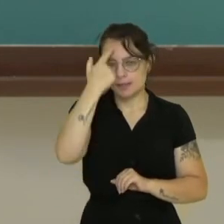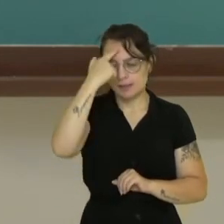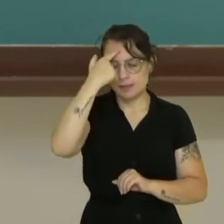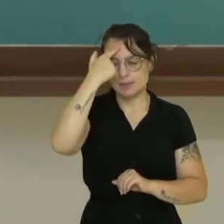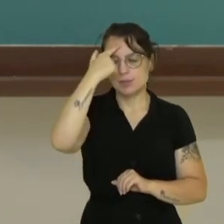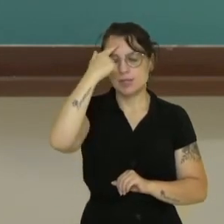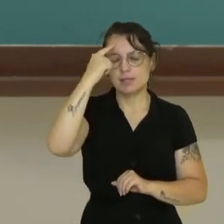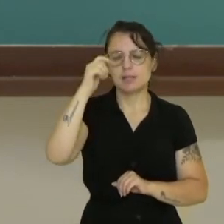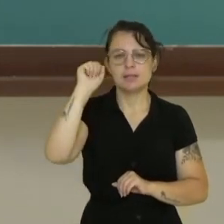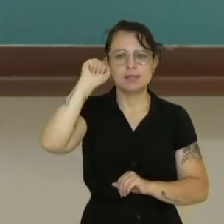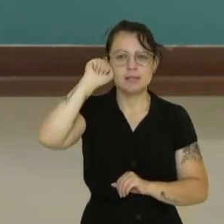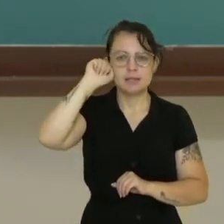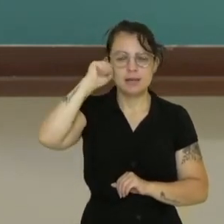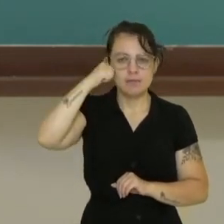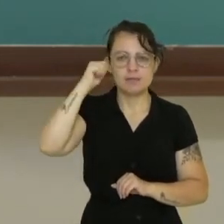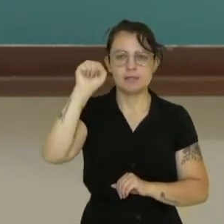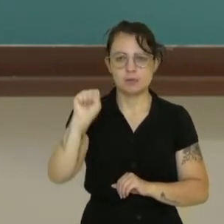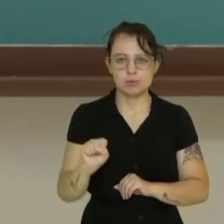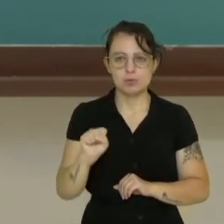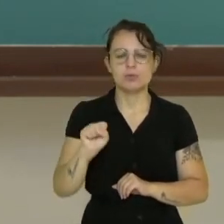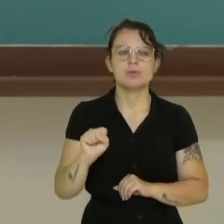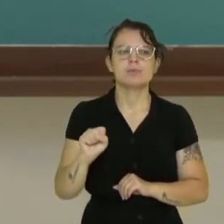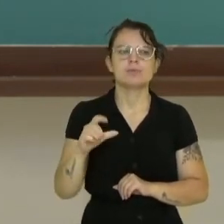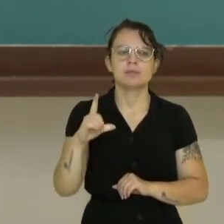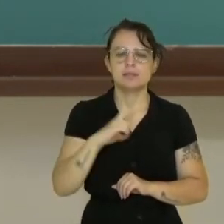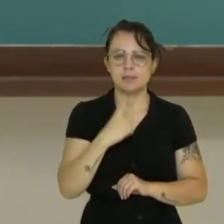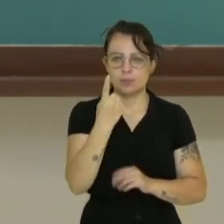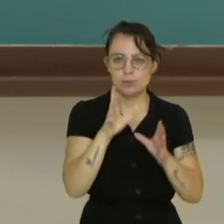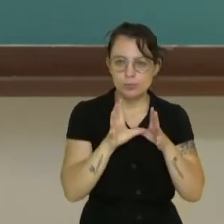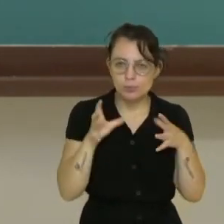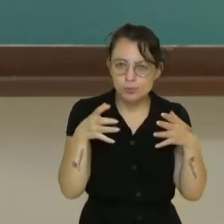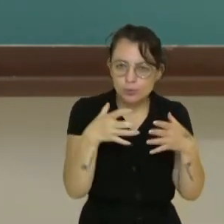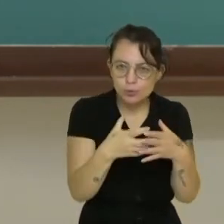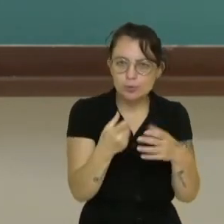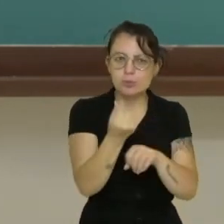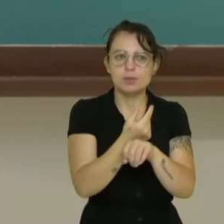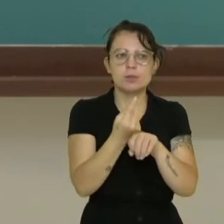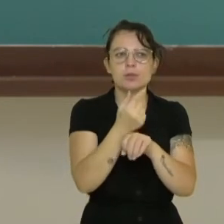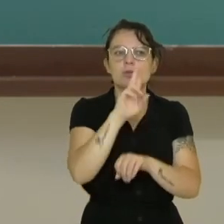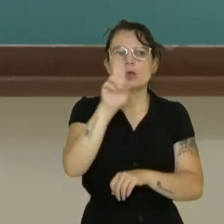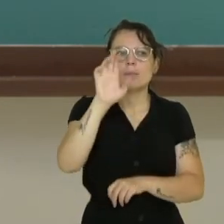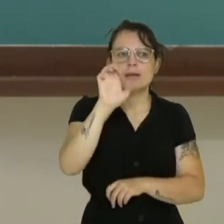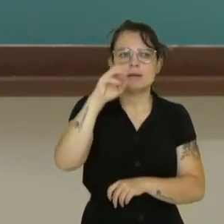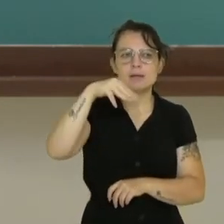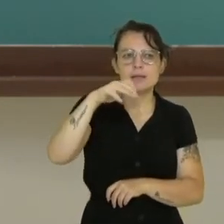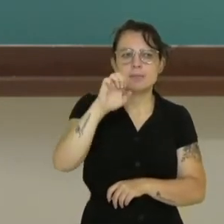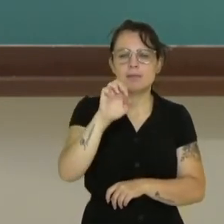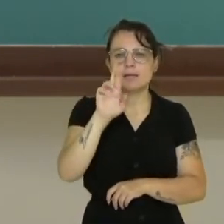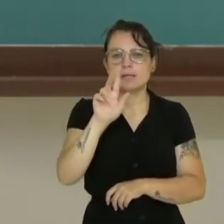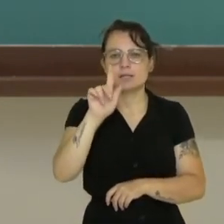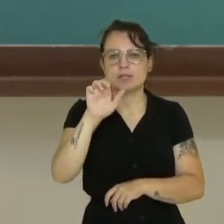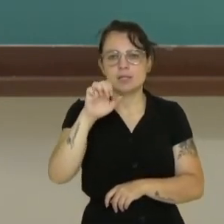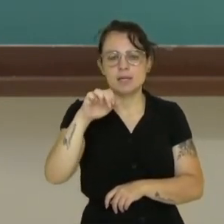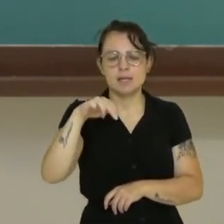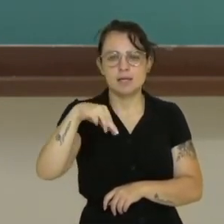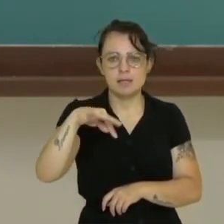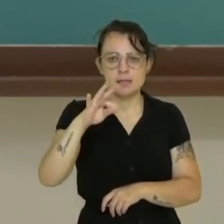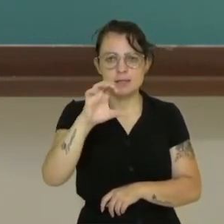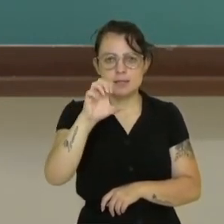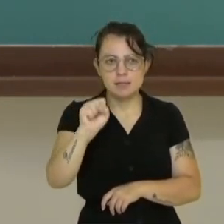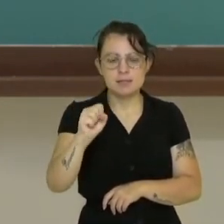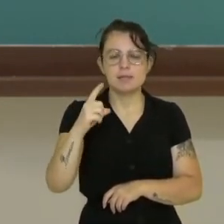Sul fazem parte de um grupo econômico de países emergentes que também desenvolveram o